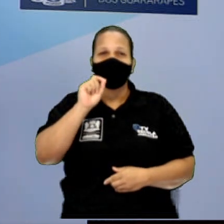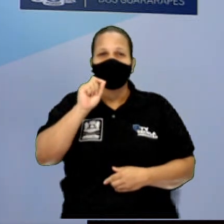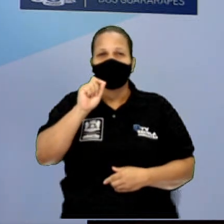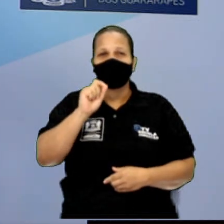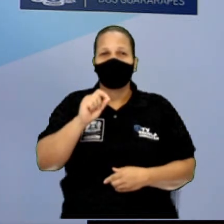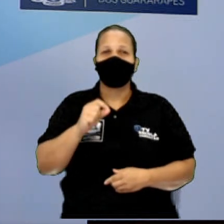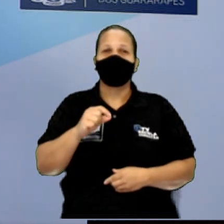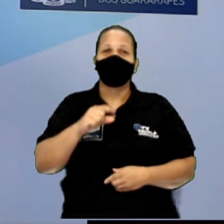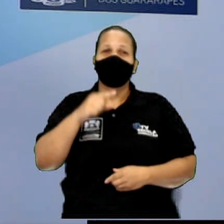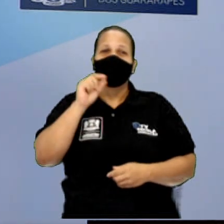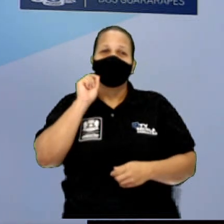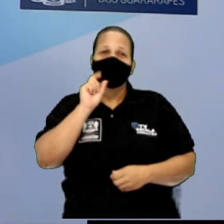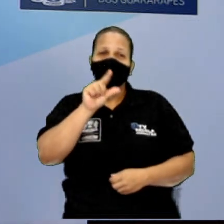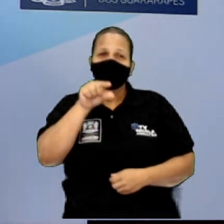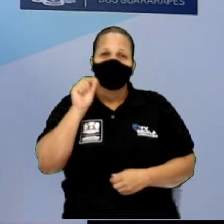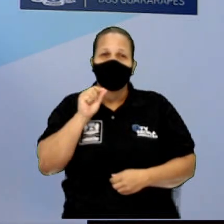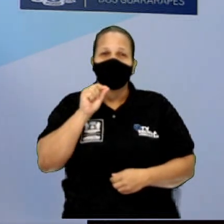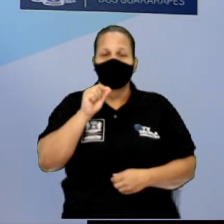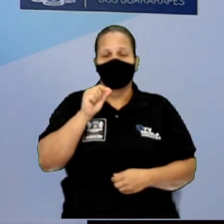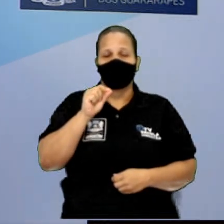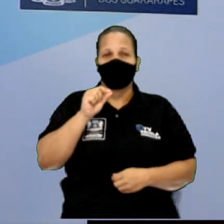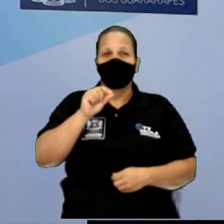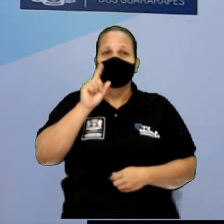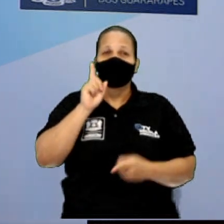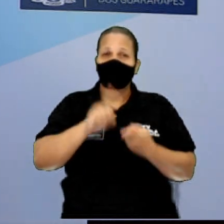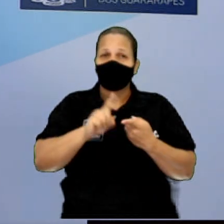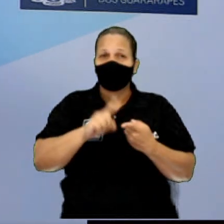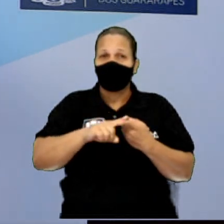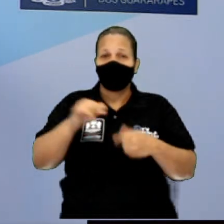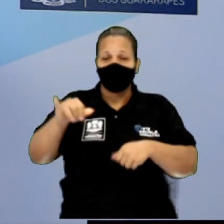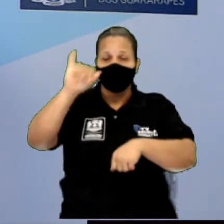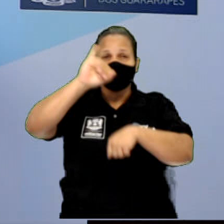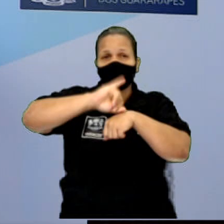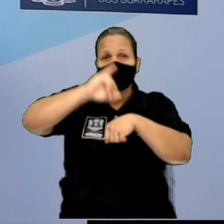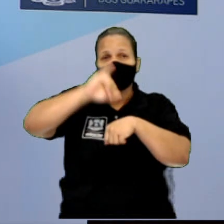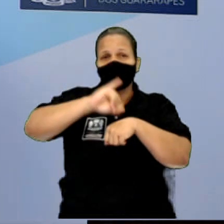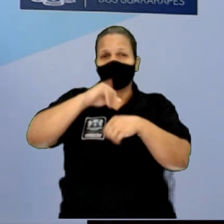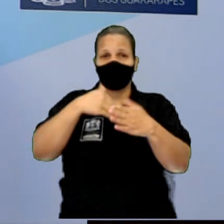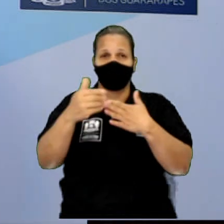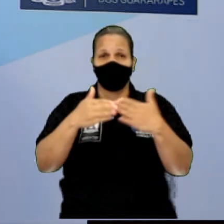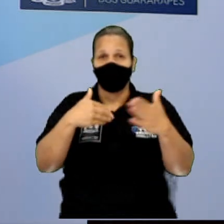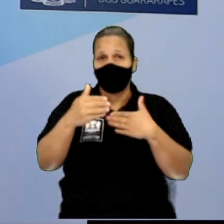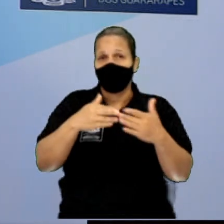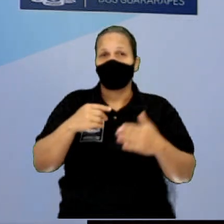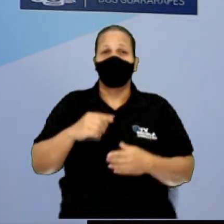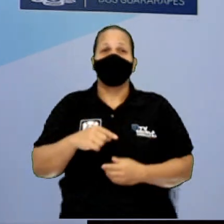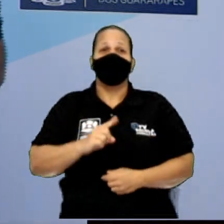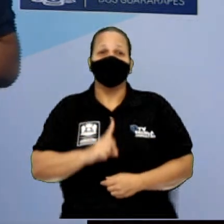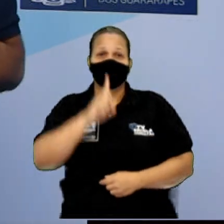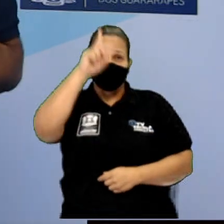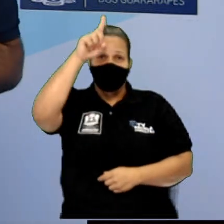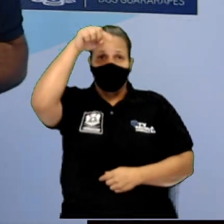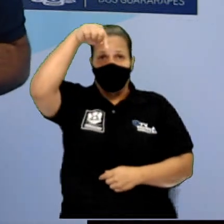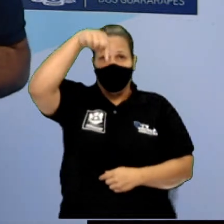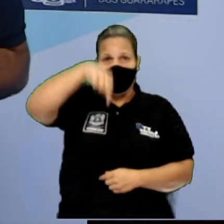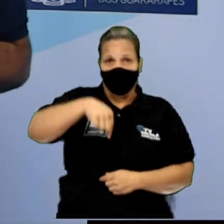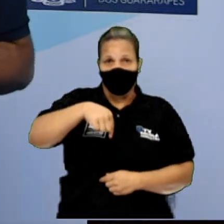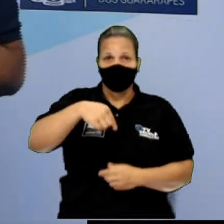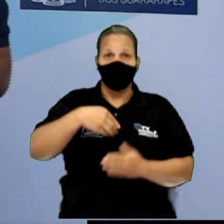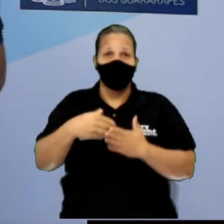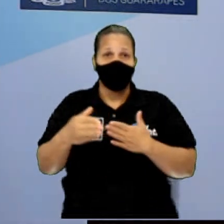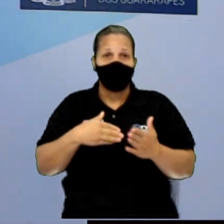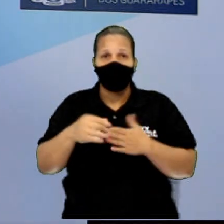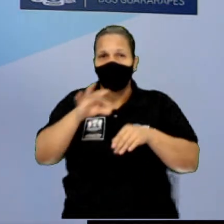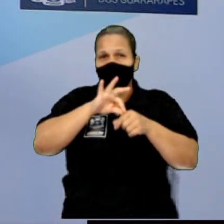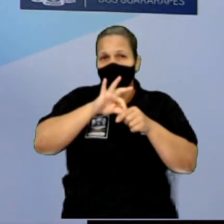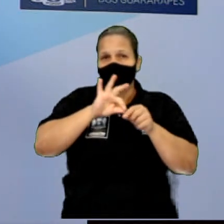e esta linha central, qualquer distância para ela, nós medimos em graus, tá? Que